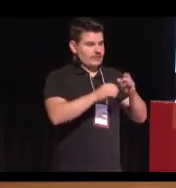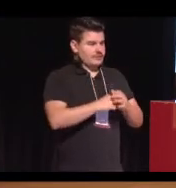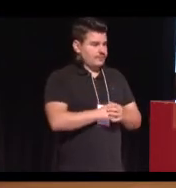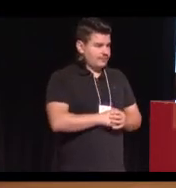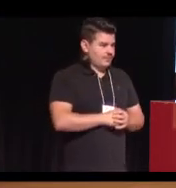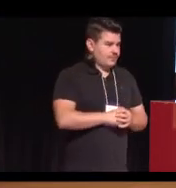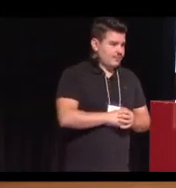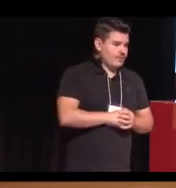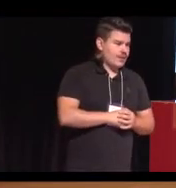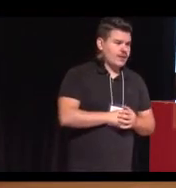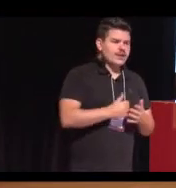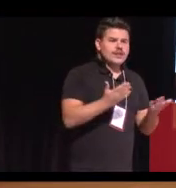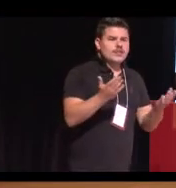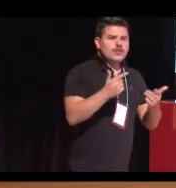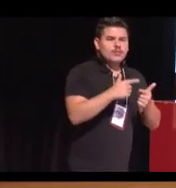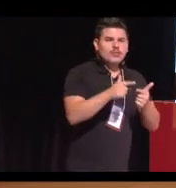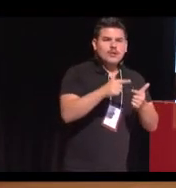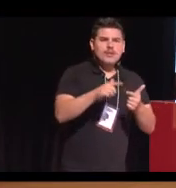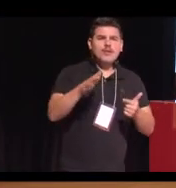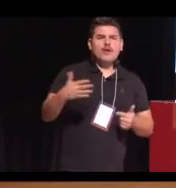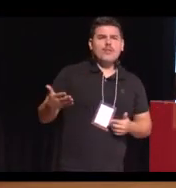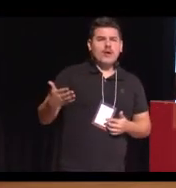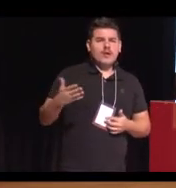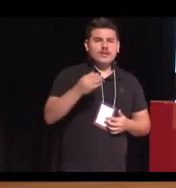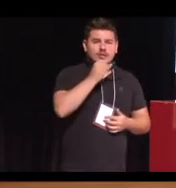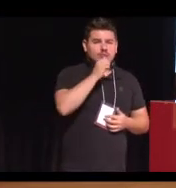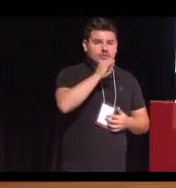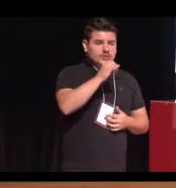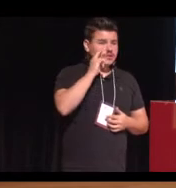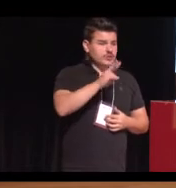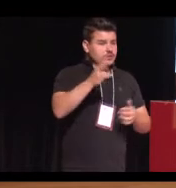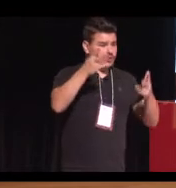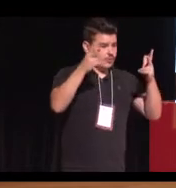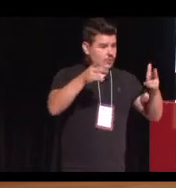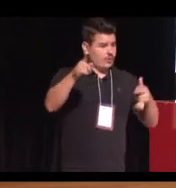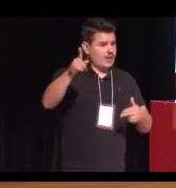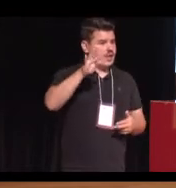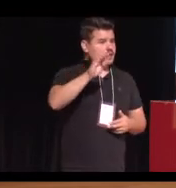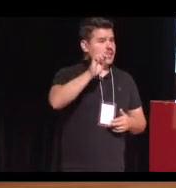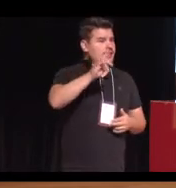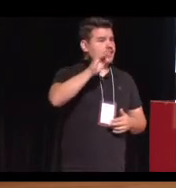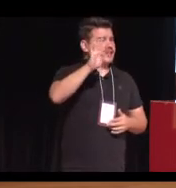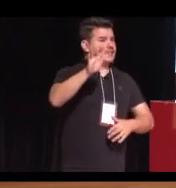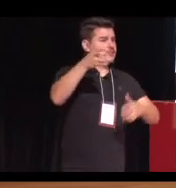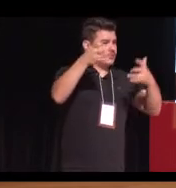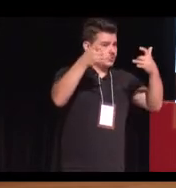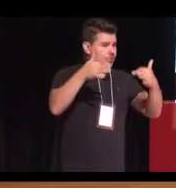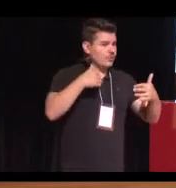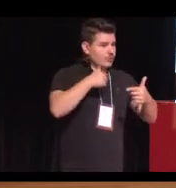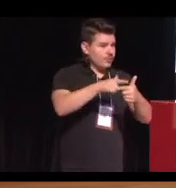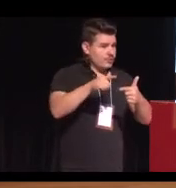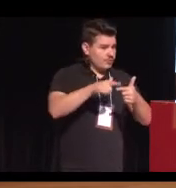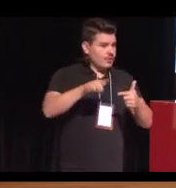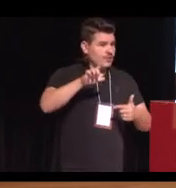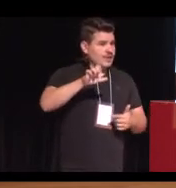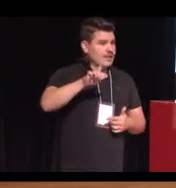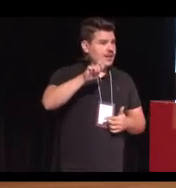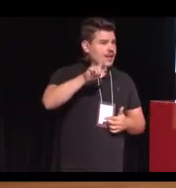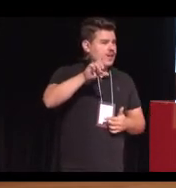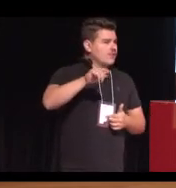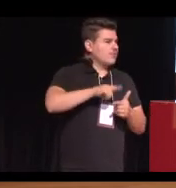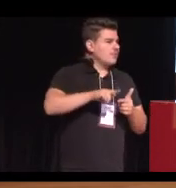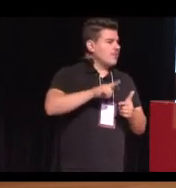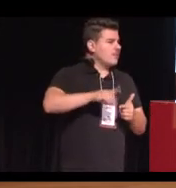Tá, e qual que é o problema quando a gente escuta isso tudo que a Thalita falou, né? Do problema de ter um legado e etc. Qual que é o real